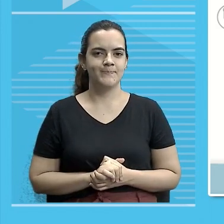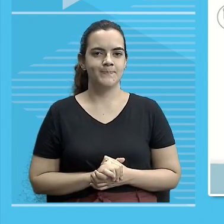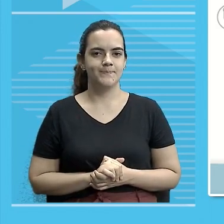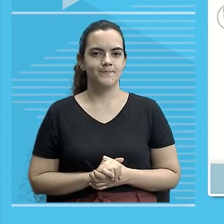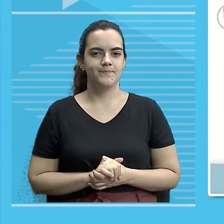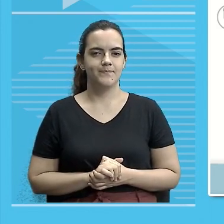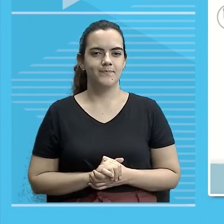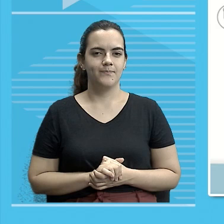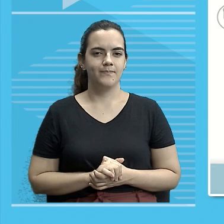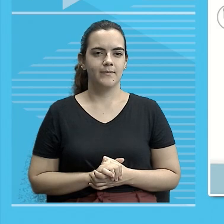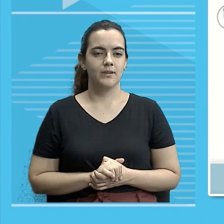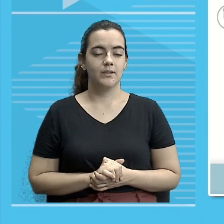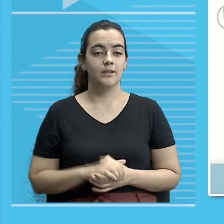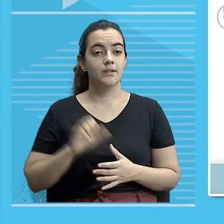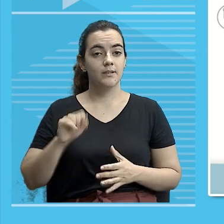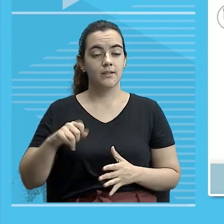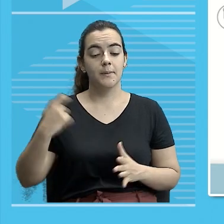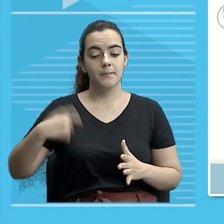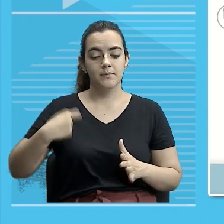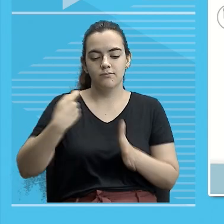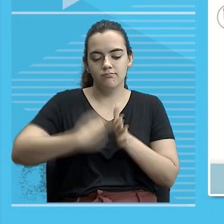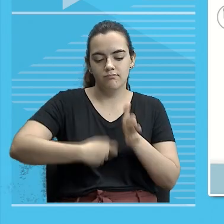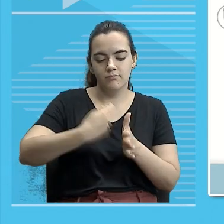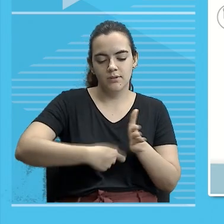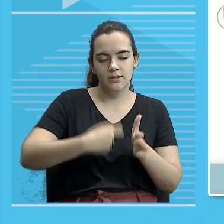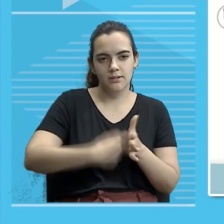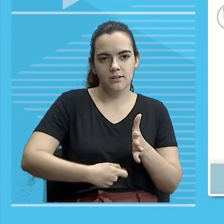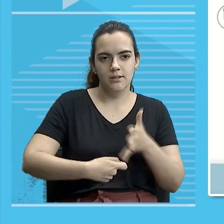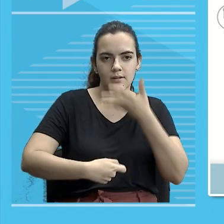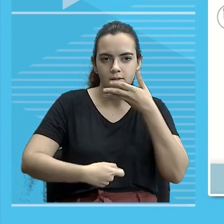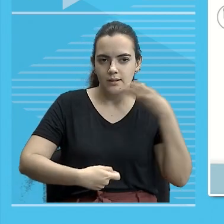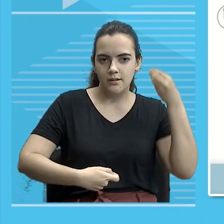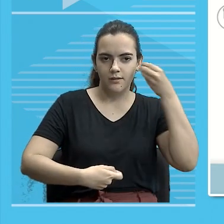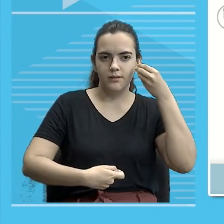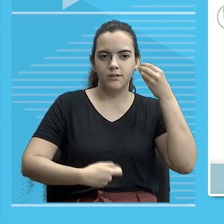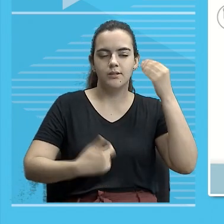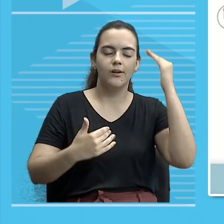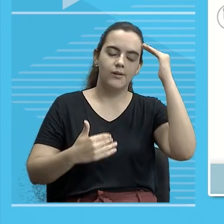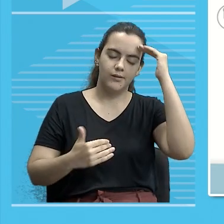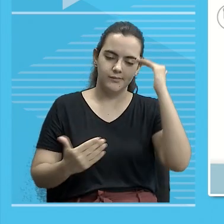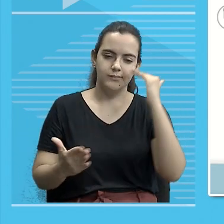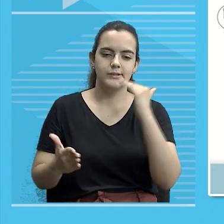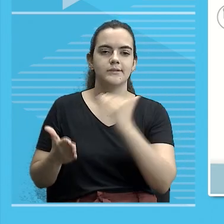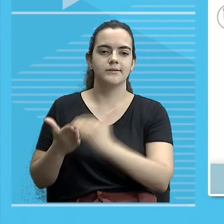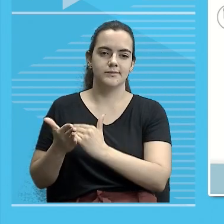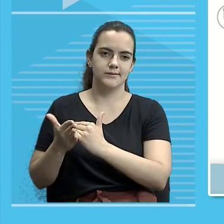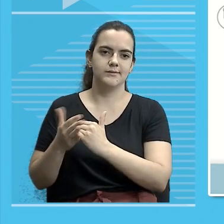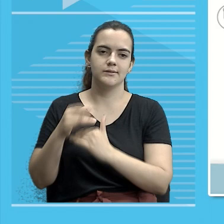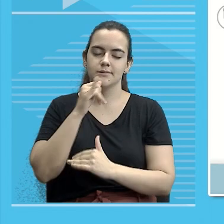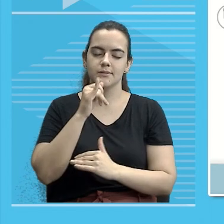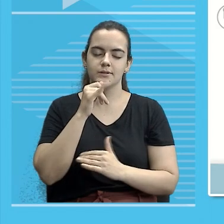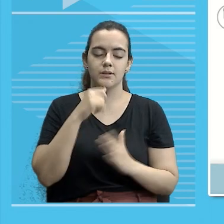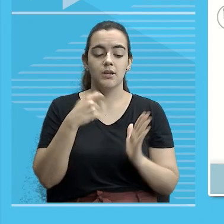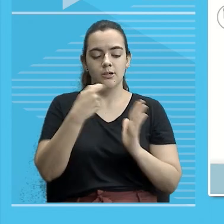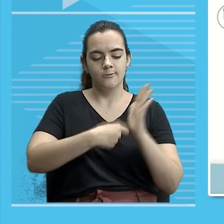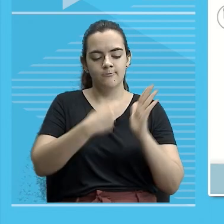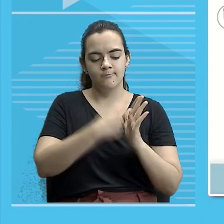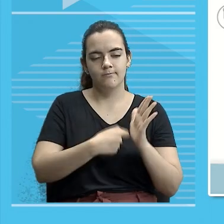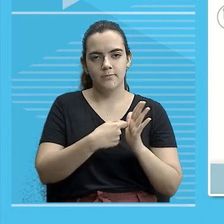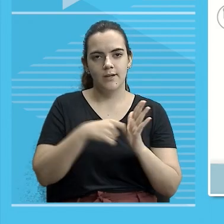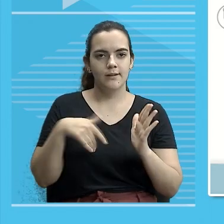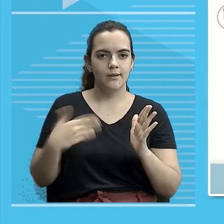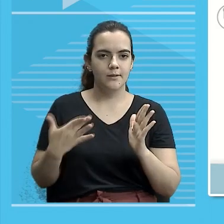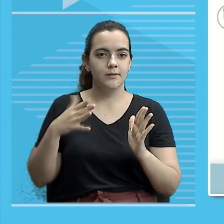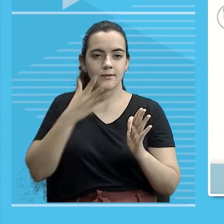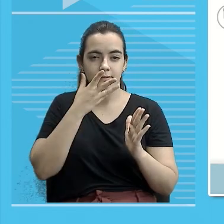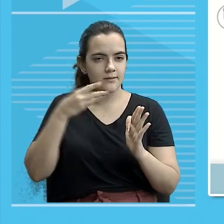as exigências qualidade vou repetir quer dizer conformidade com as